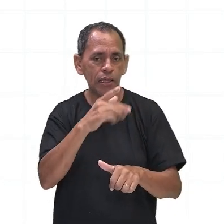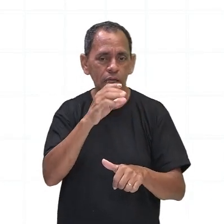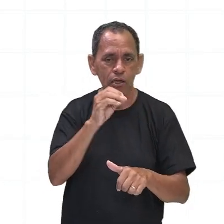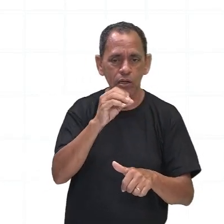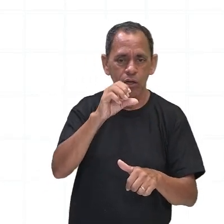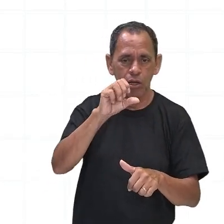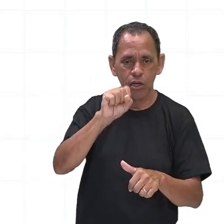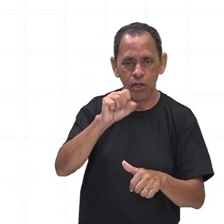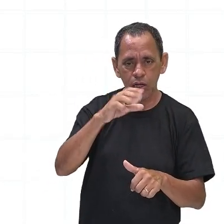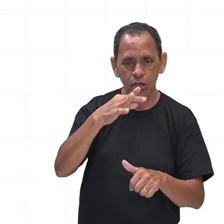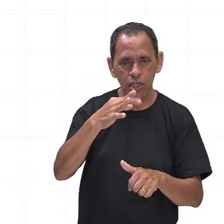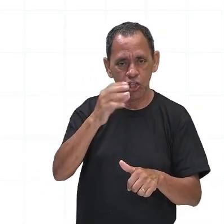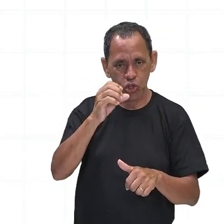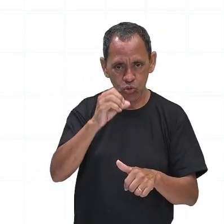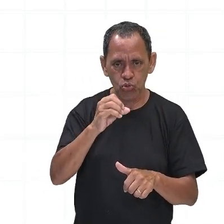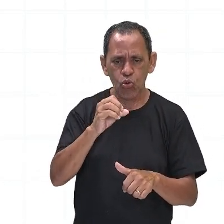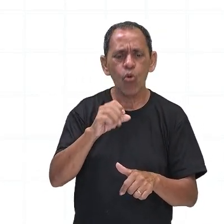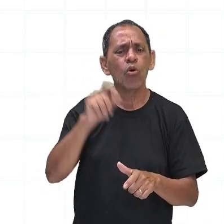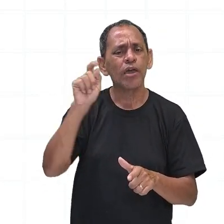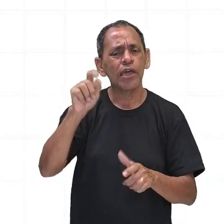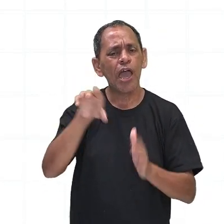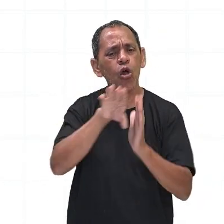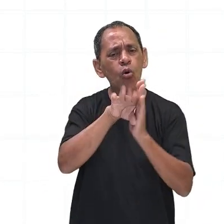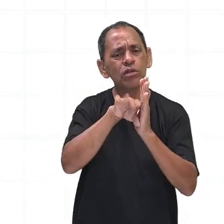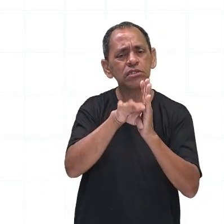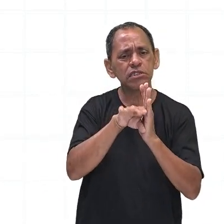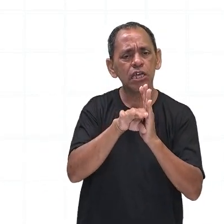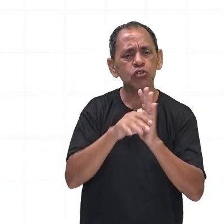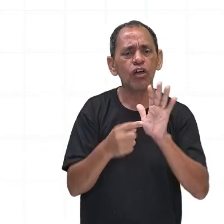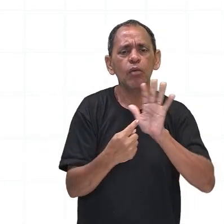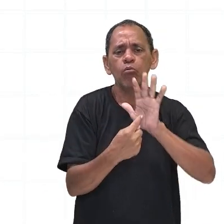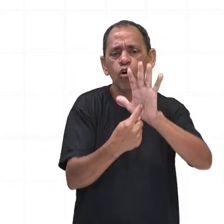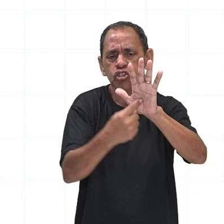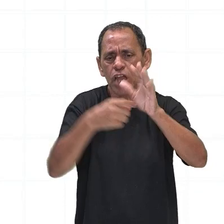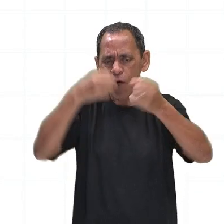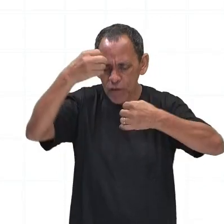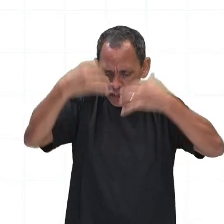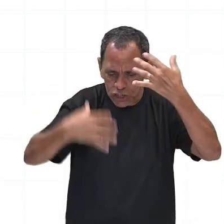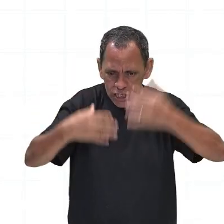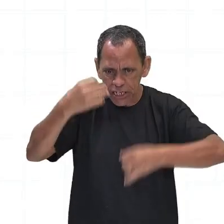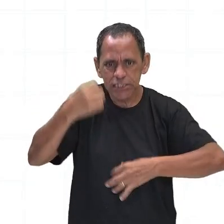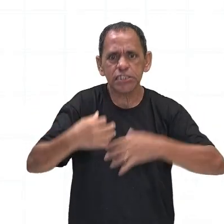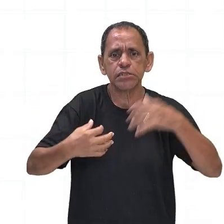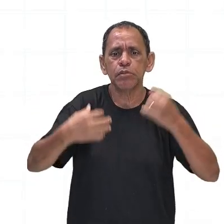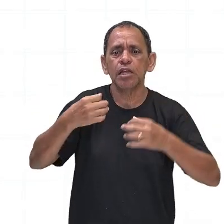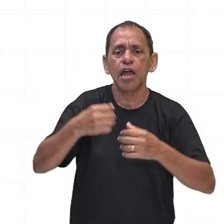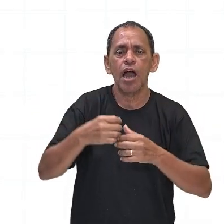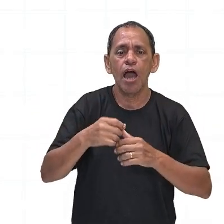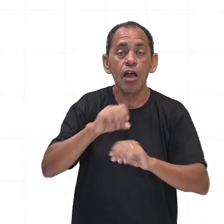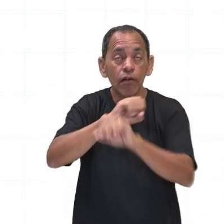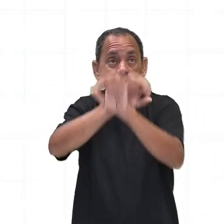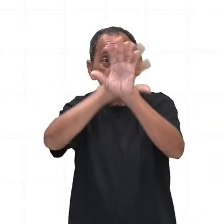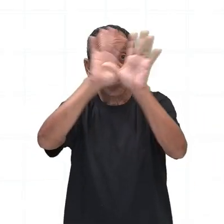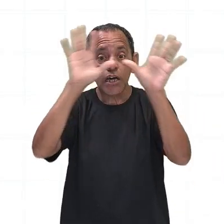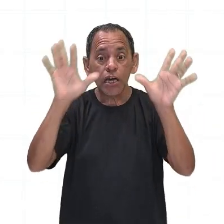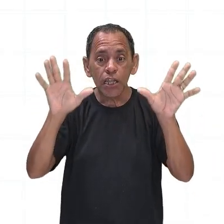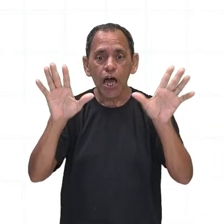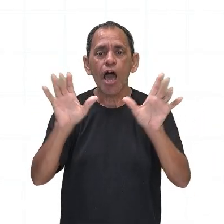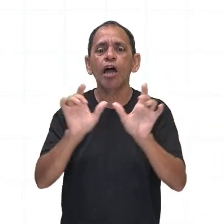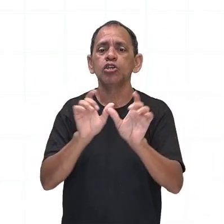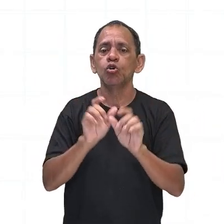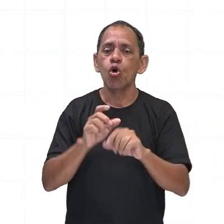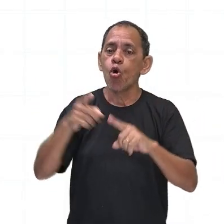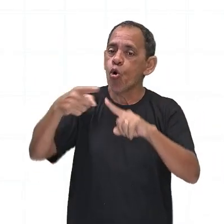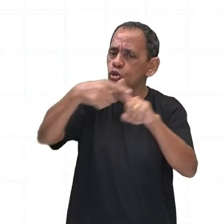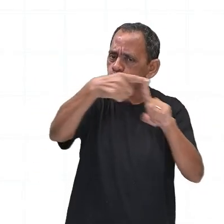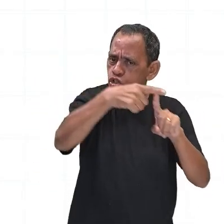que fase do desenvolvimento humano repleta de descobertas é um aposto, e observem que esse aposto, ele traz